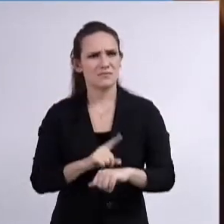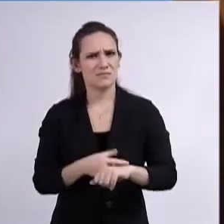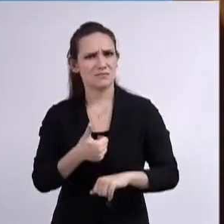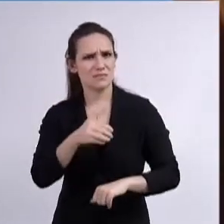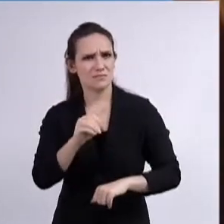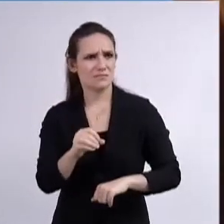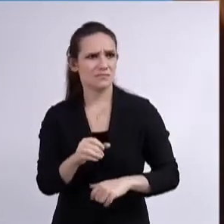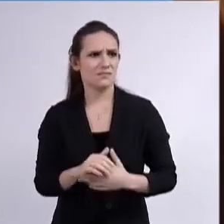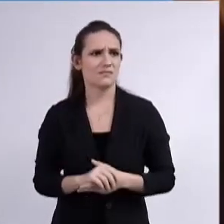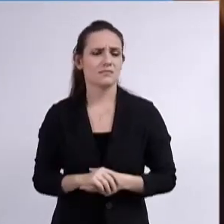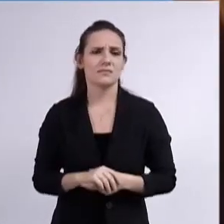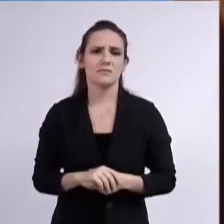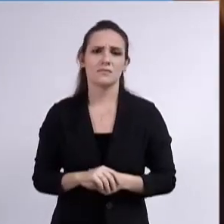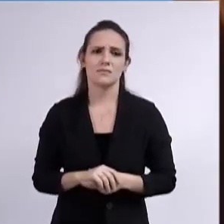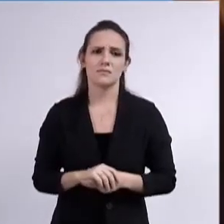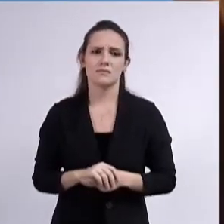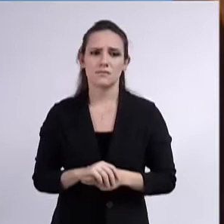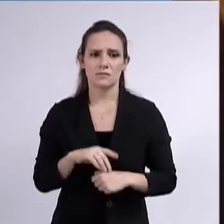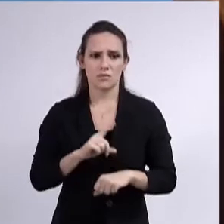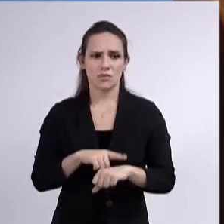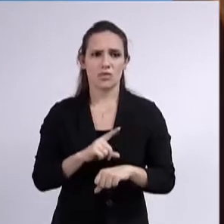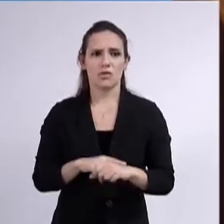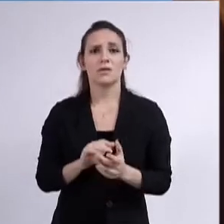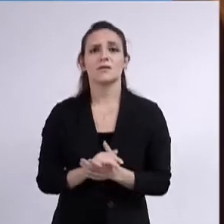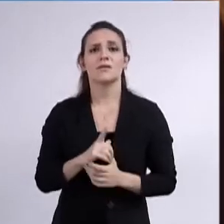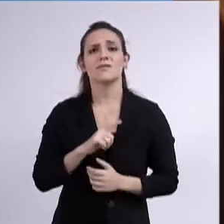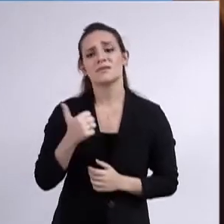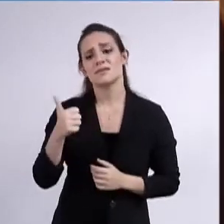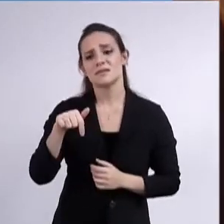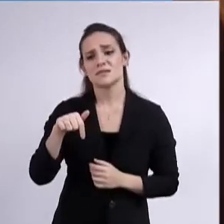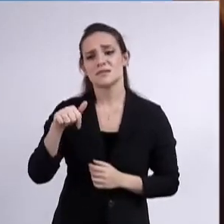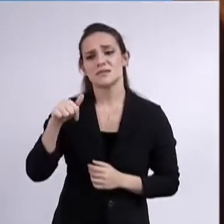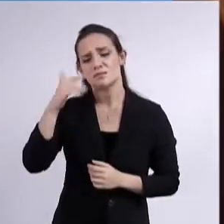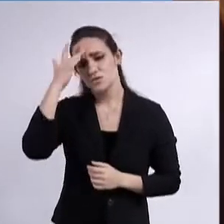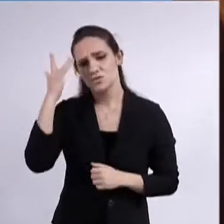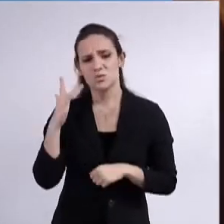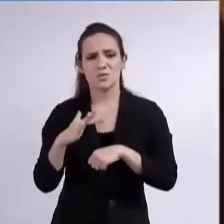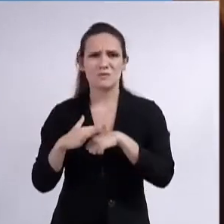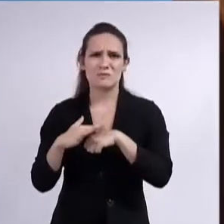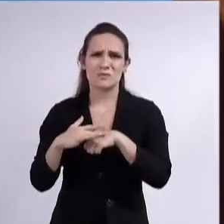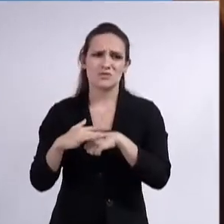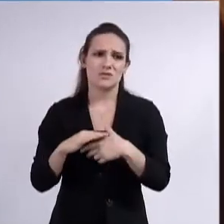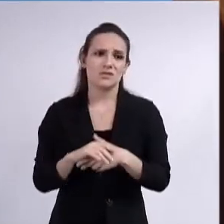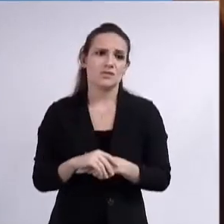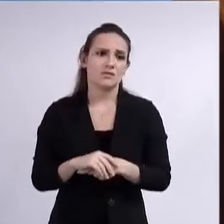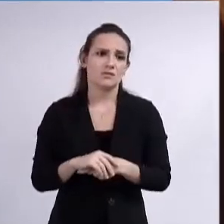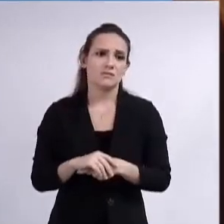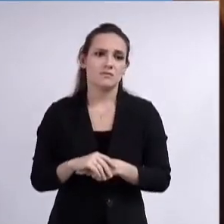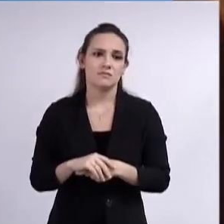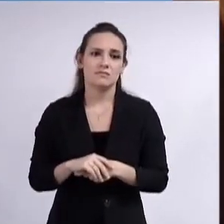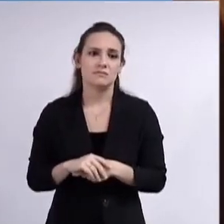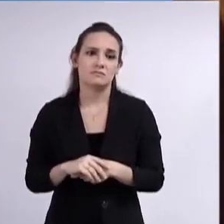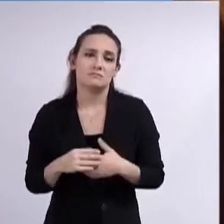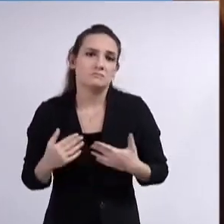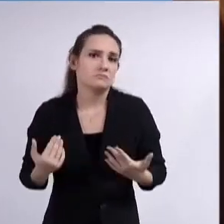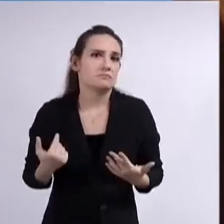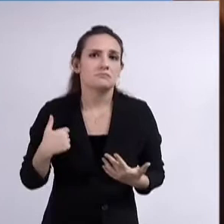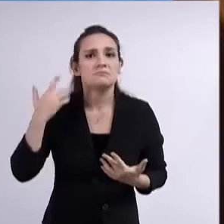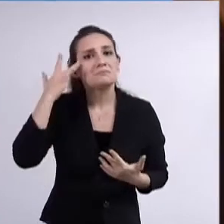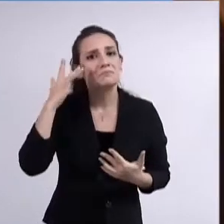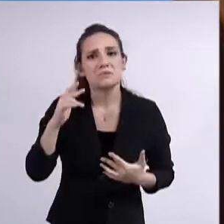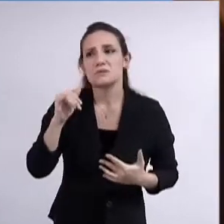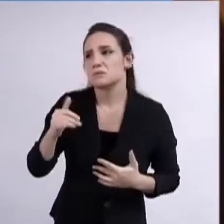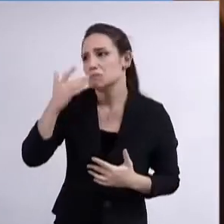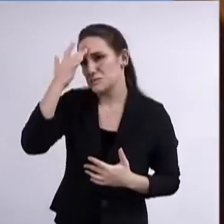10 horas, e 17 feridos foram levados ao hospital. Ainda, segundo a matéria, não se sabe se